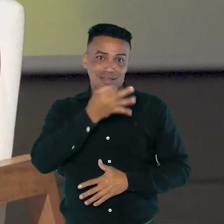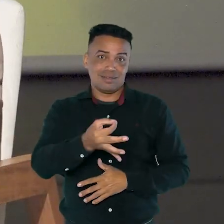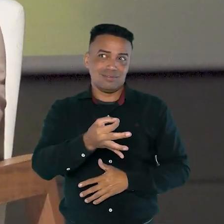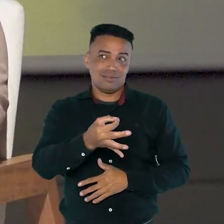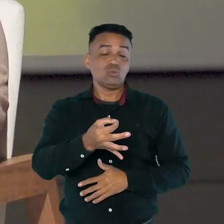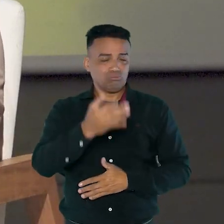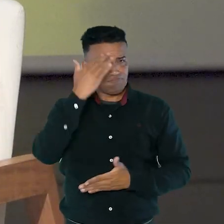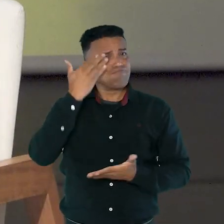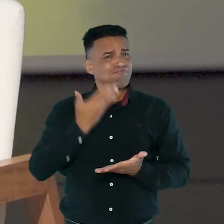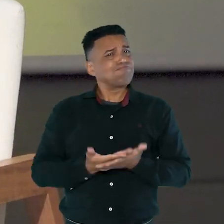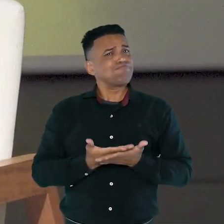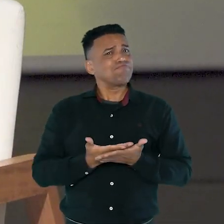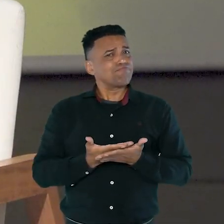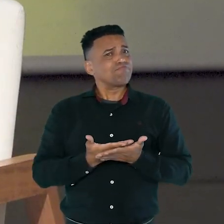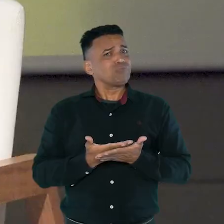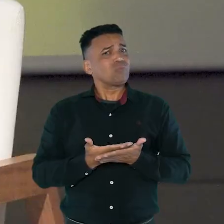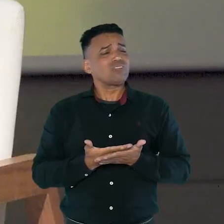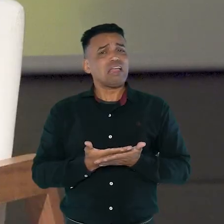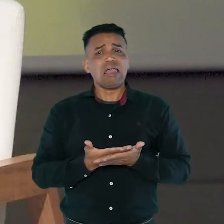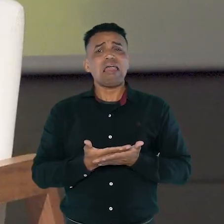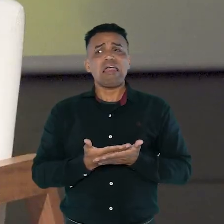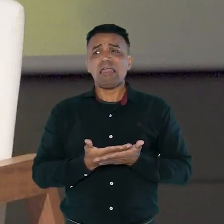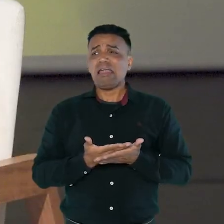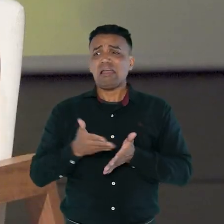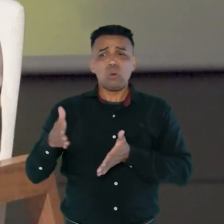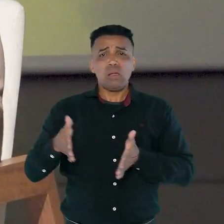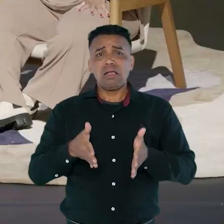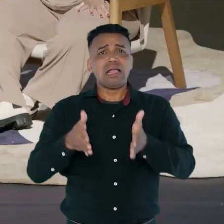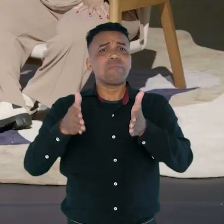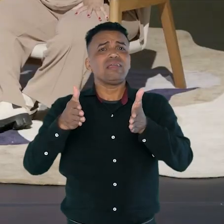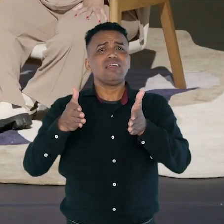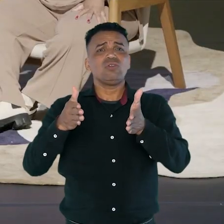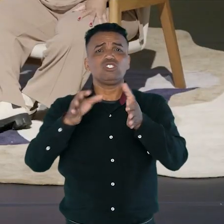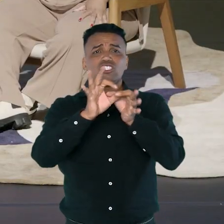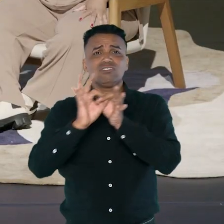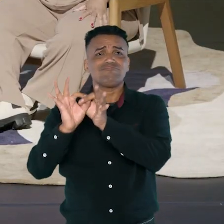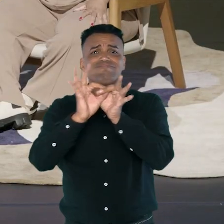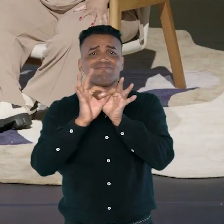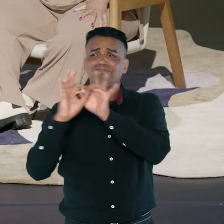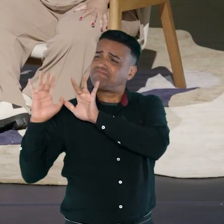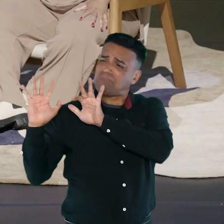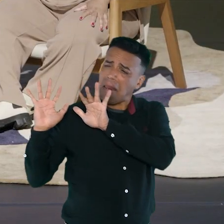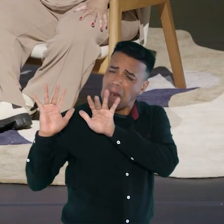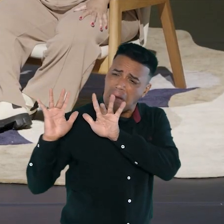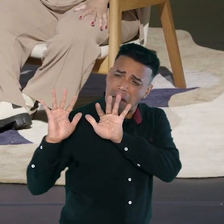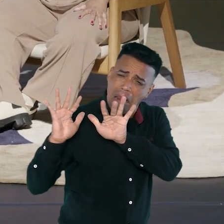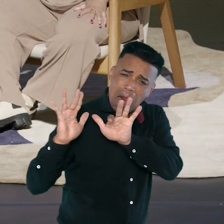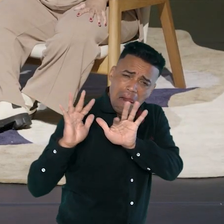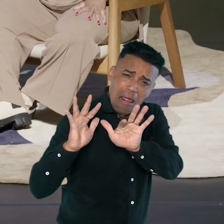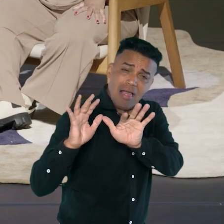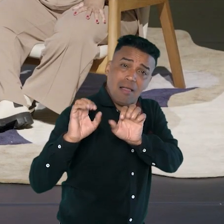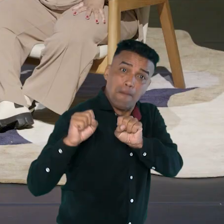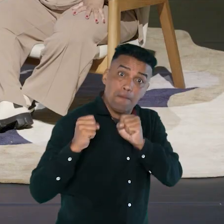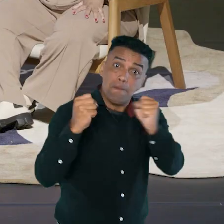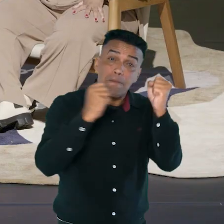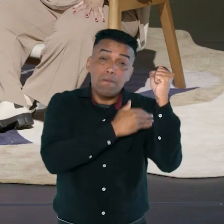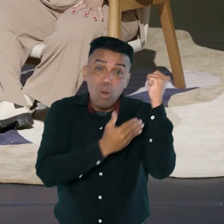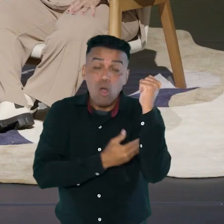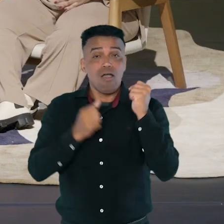Acho que eu acredito nesse caminho, sabe? No caminho do ajuntamento. Acho que a gente tem muito